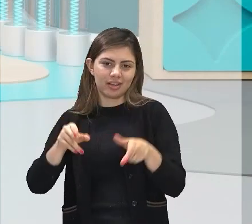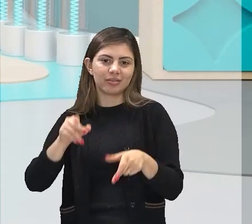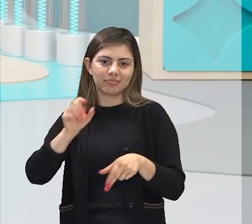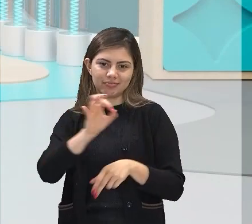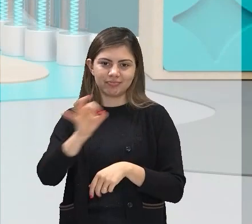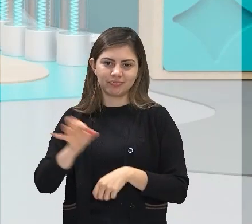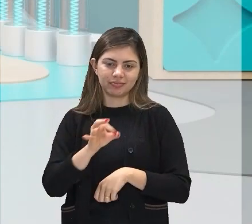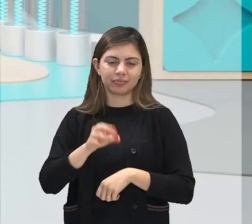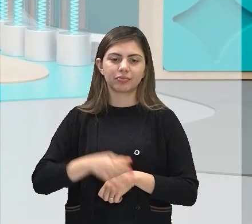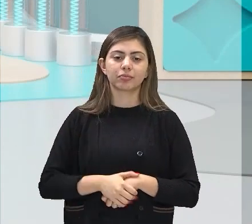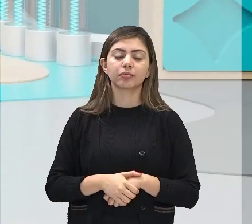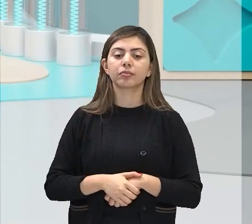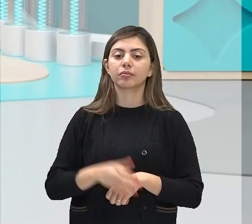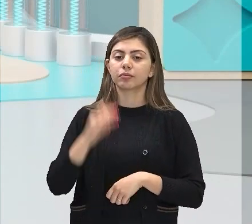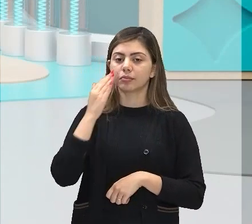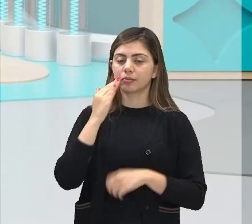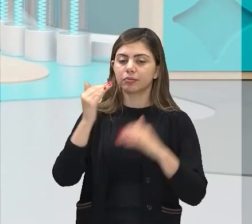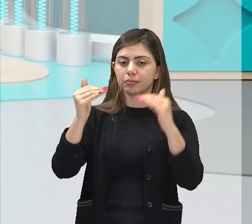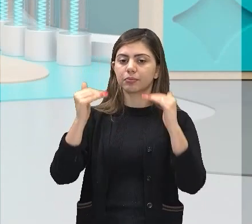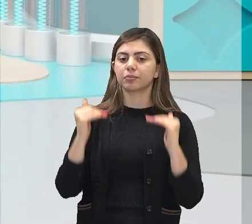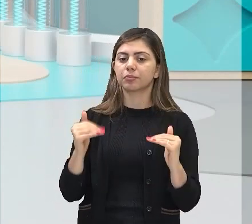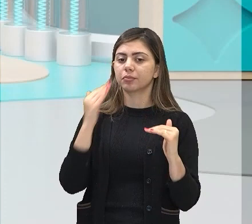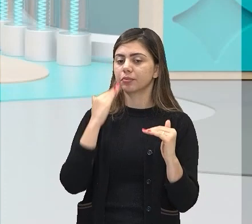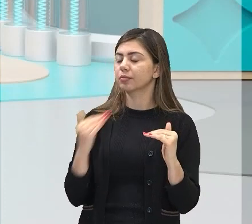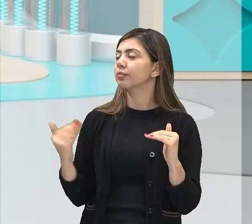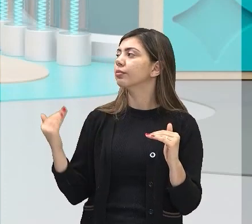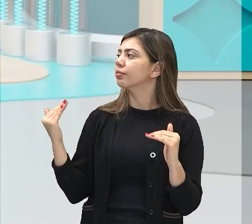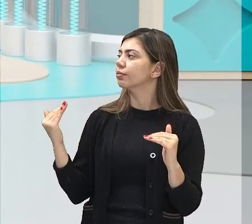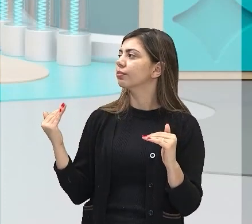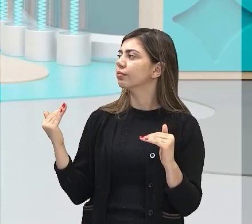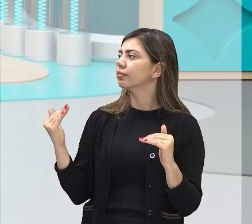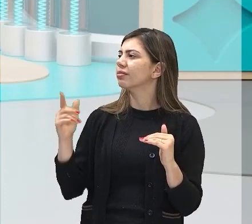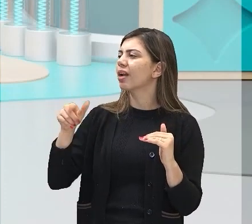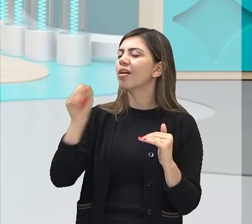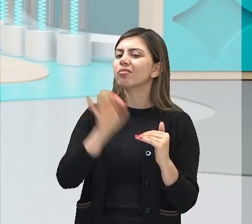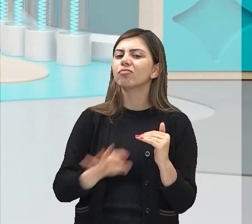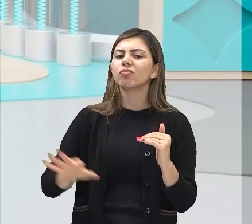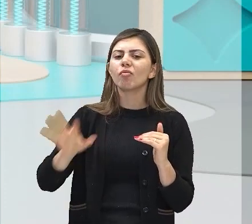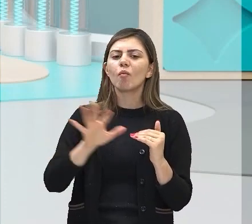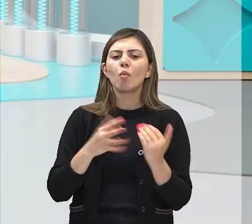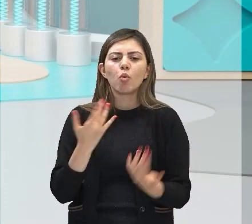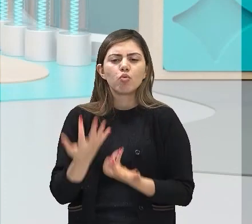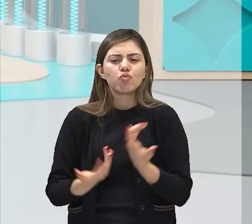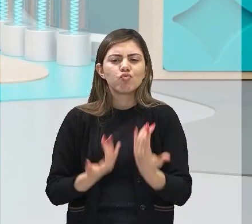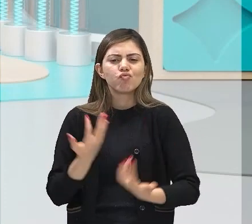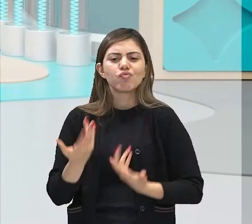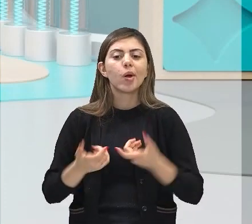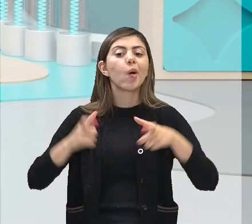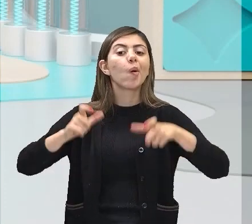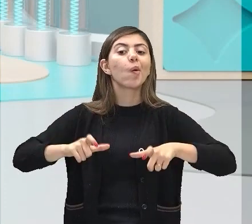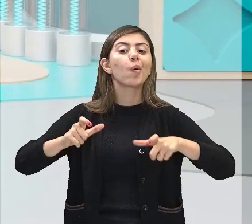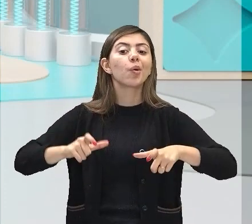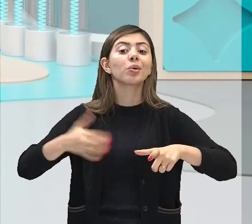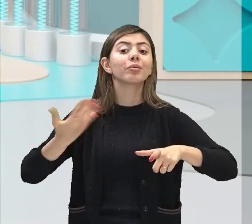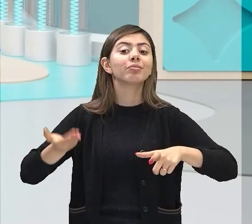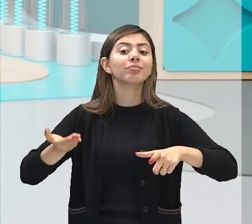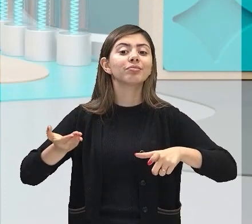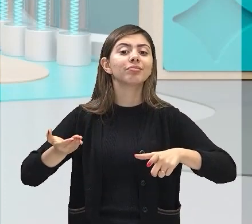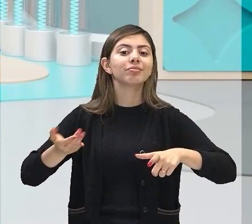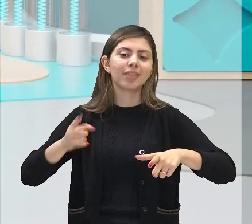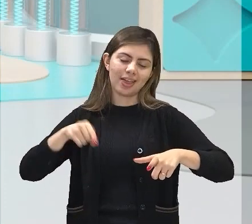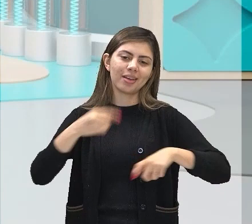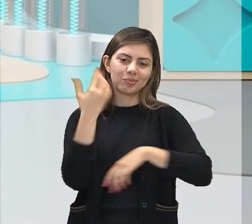você. Aqui então nós temos esta imagem do fogo, das queimadas, onde aconteceu isso? Isso aconteceu